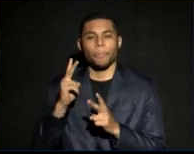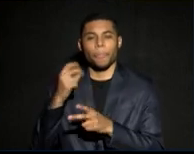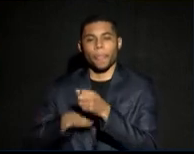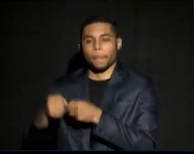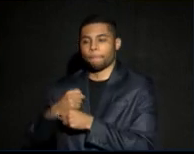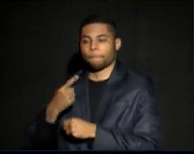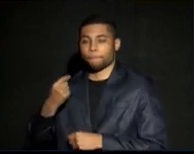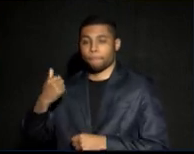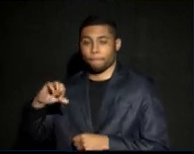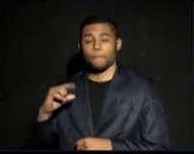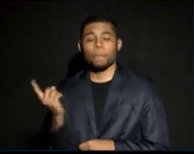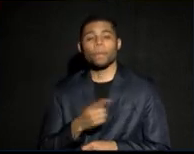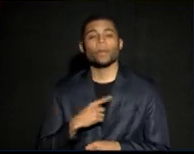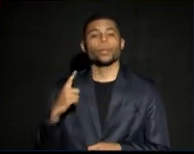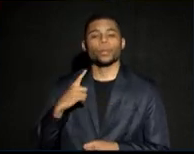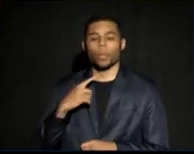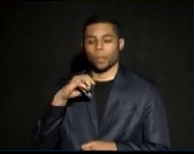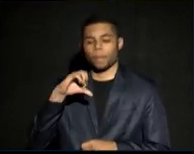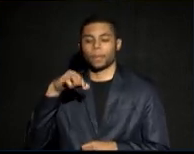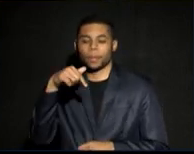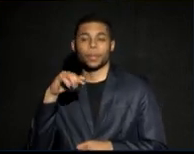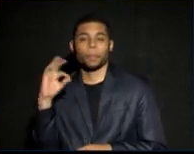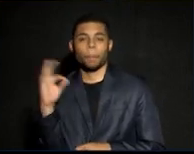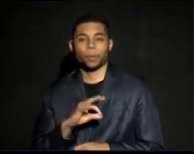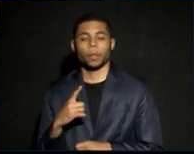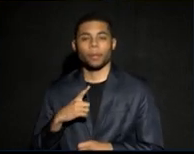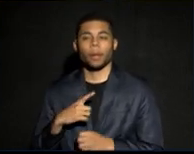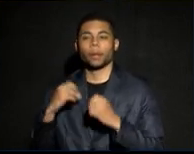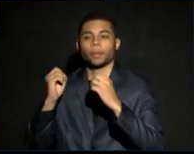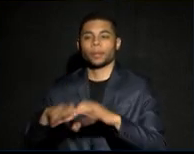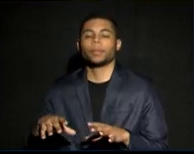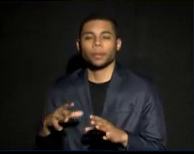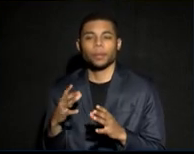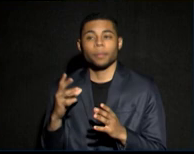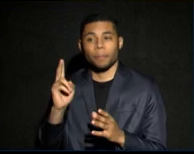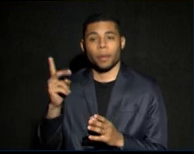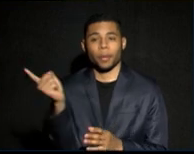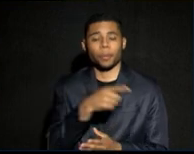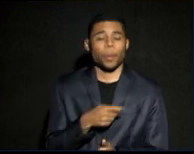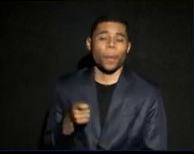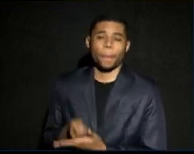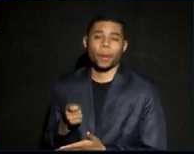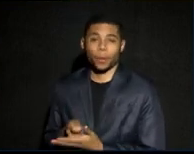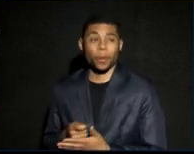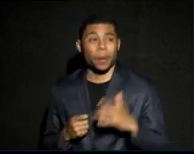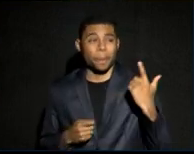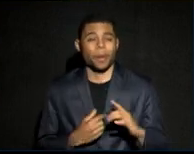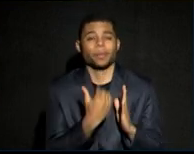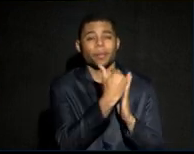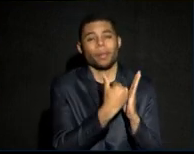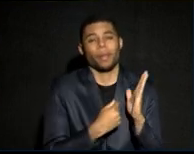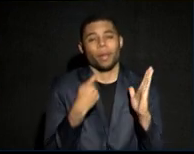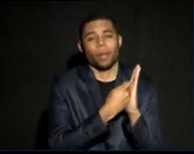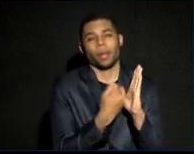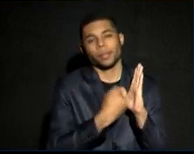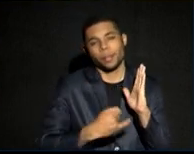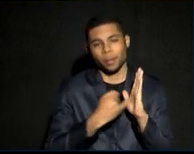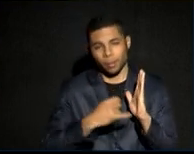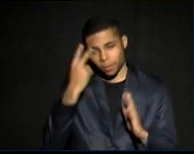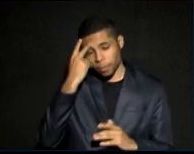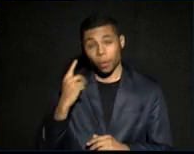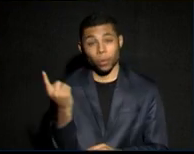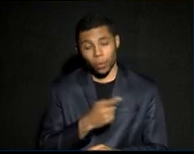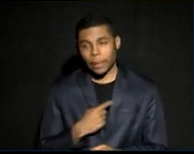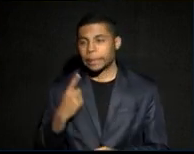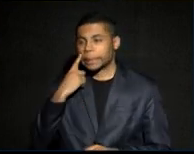2019 Guilherme nós estamos com 97 por cento das despesas obrigatórias versus receita em São Paulo a gente colocou a mão na